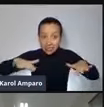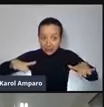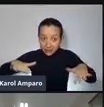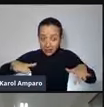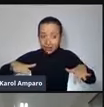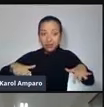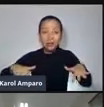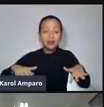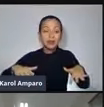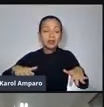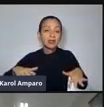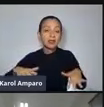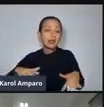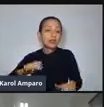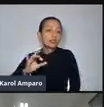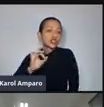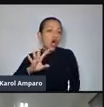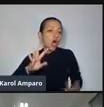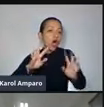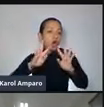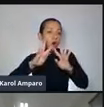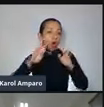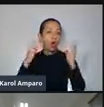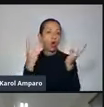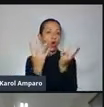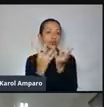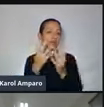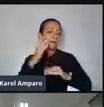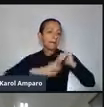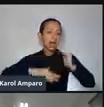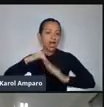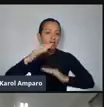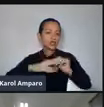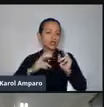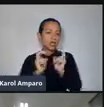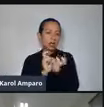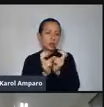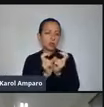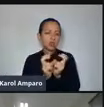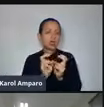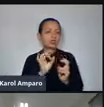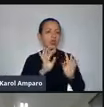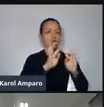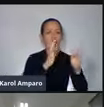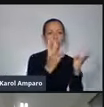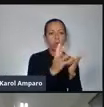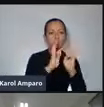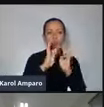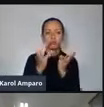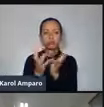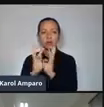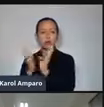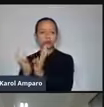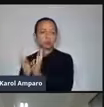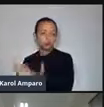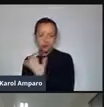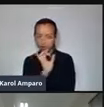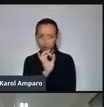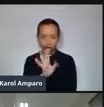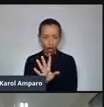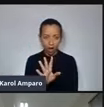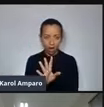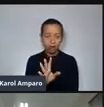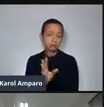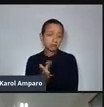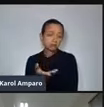e simplesmente fazer uma roda de capoeira, vamos fazer 5, 6, 10 rodas ali. Tudo bem,